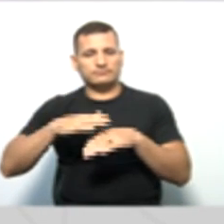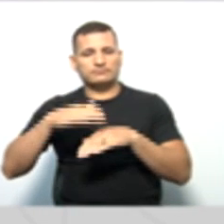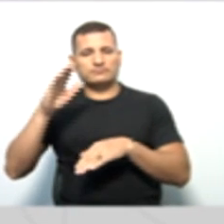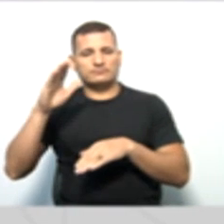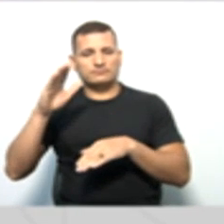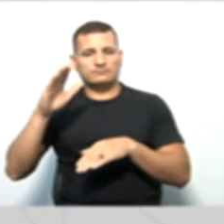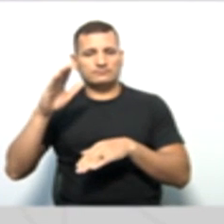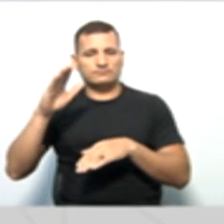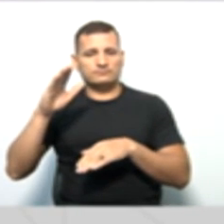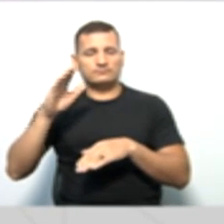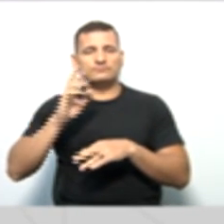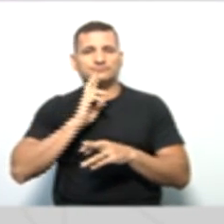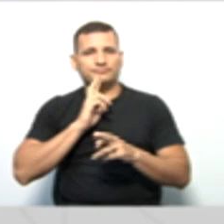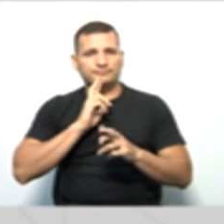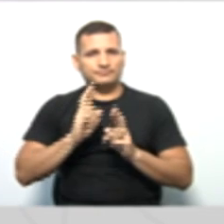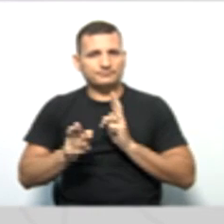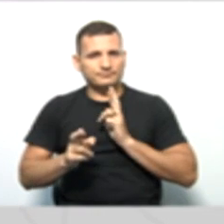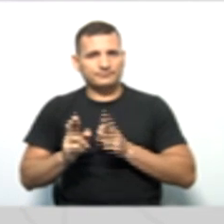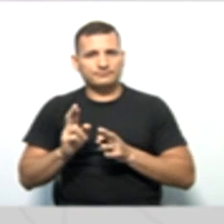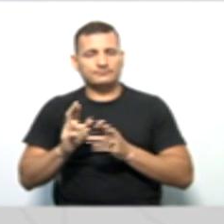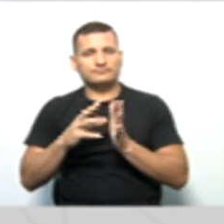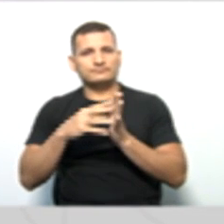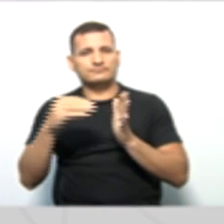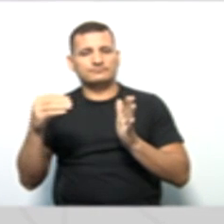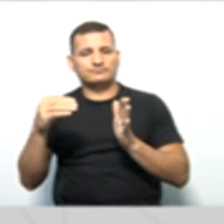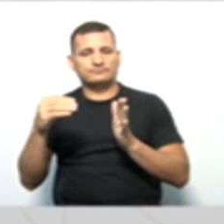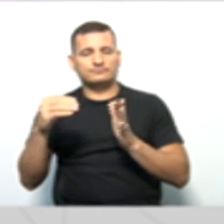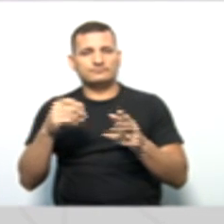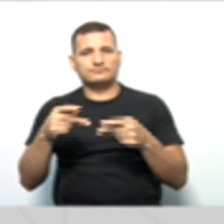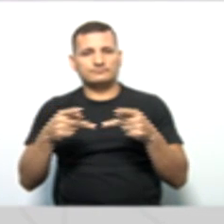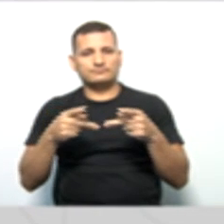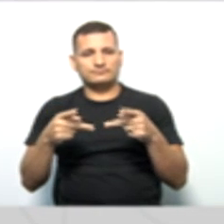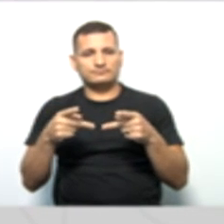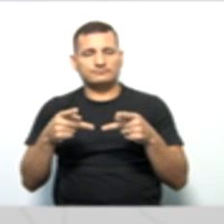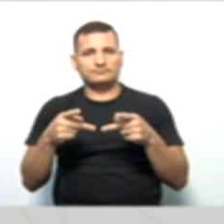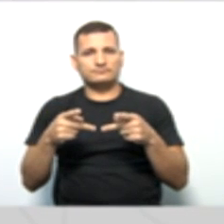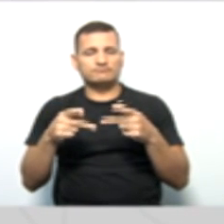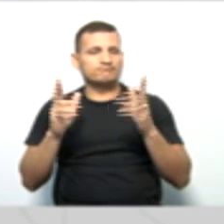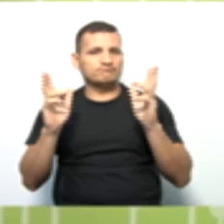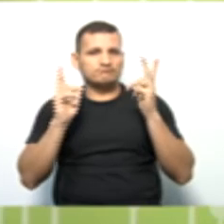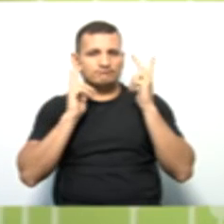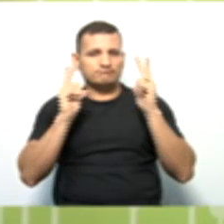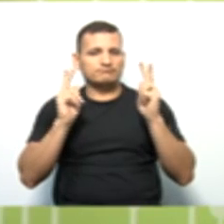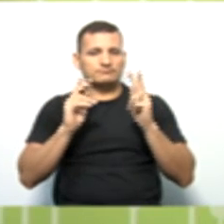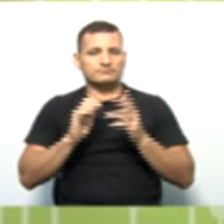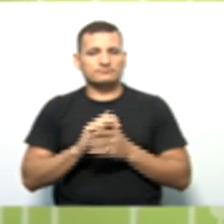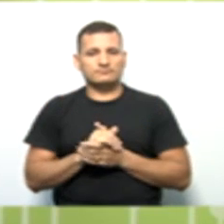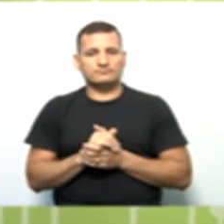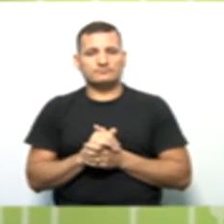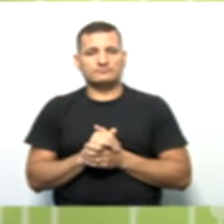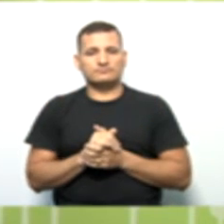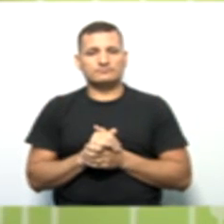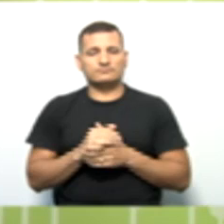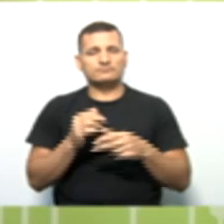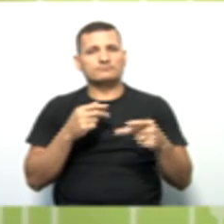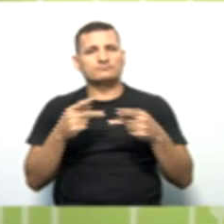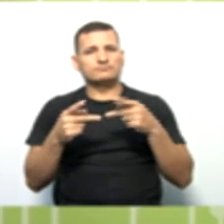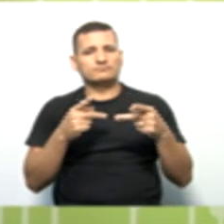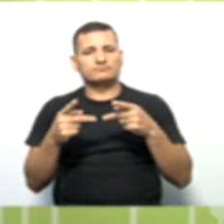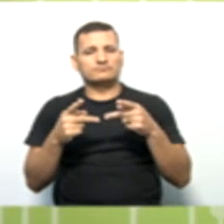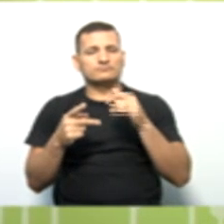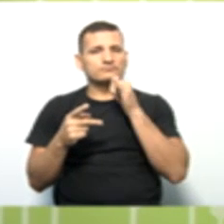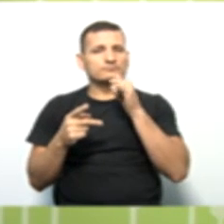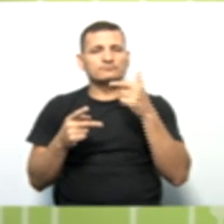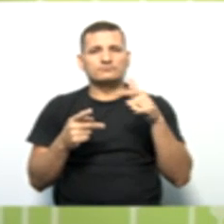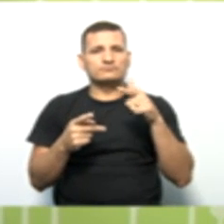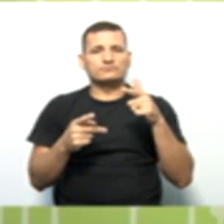mais os resultados do meu modelo de projeto. Isso é natural, tá? O que acontece num projeto que não teve um